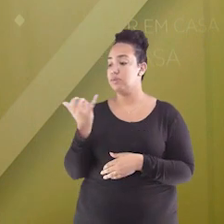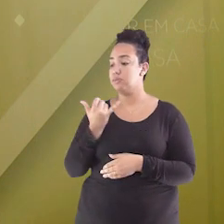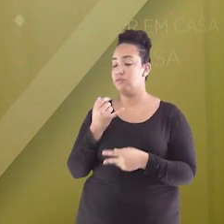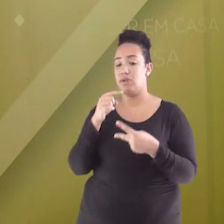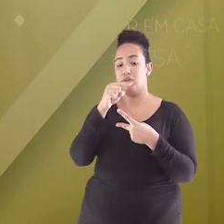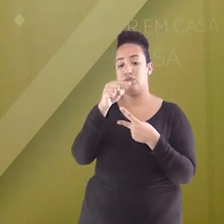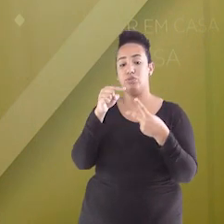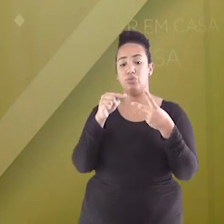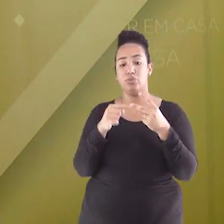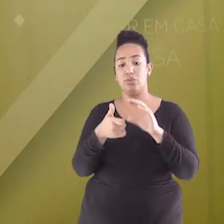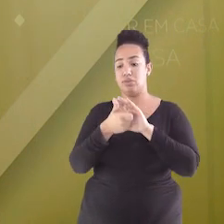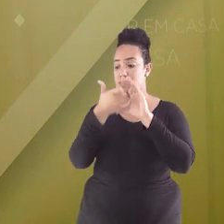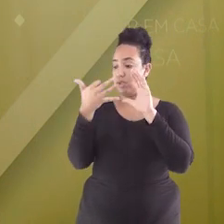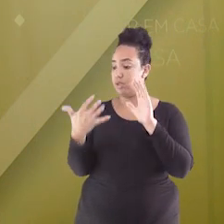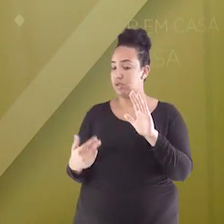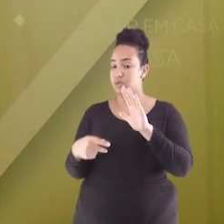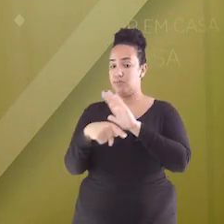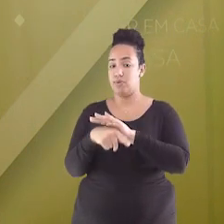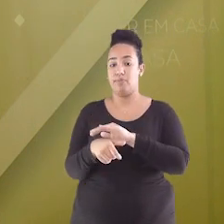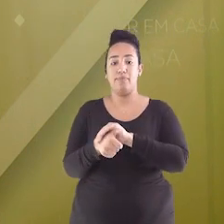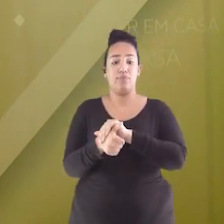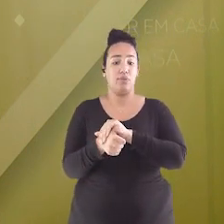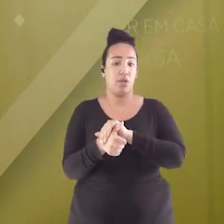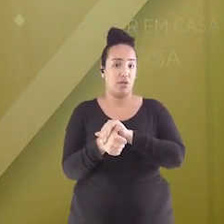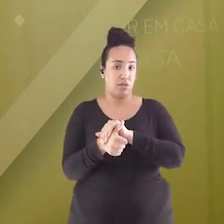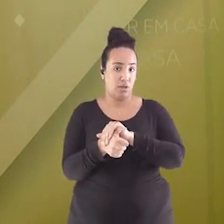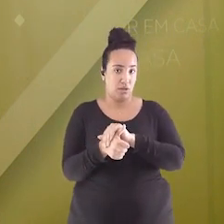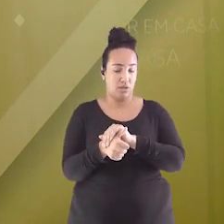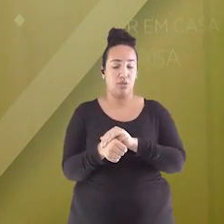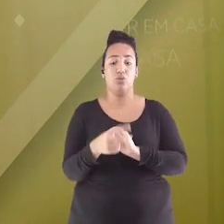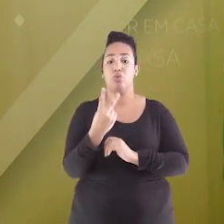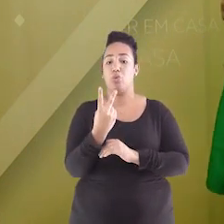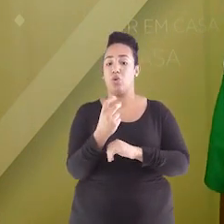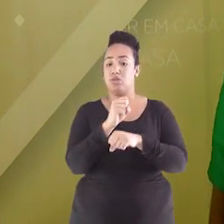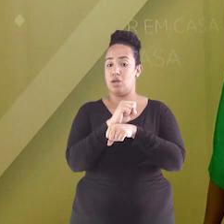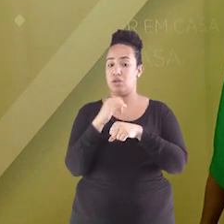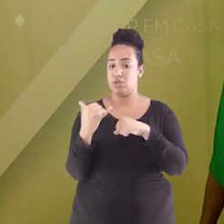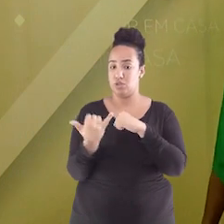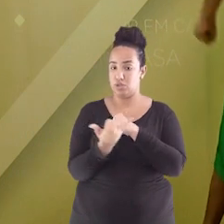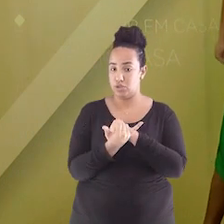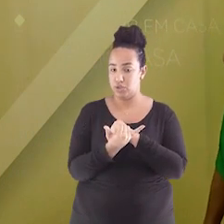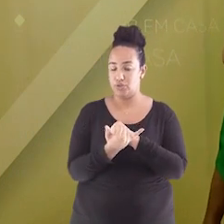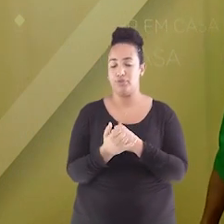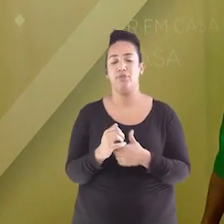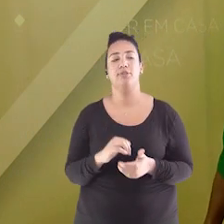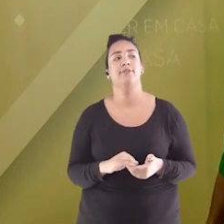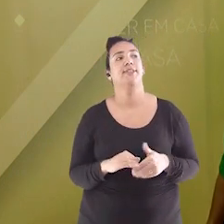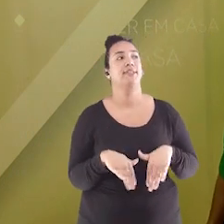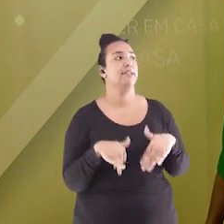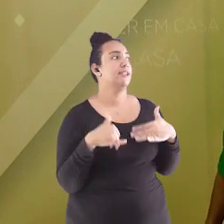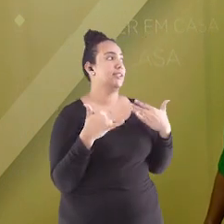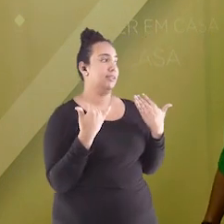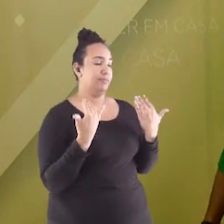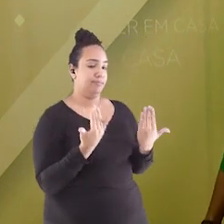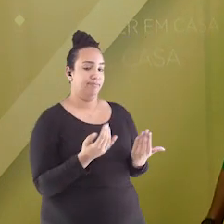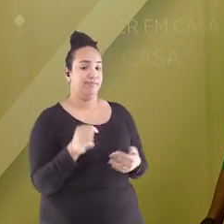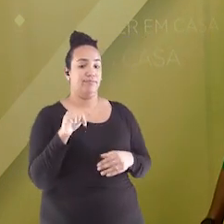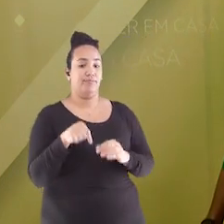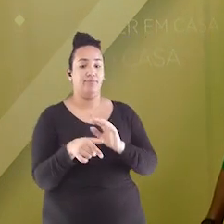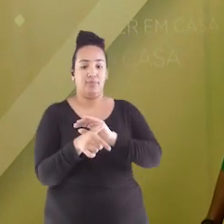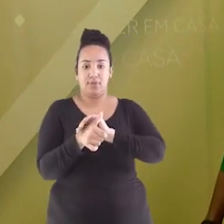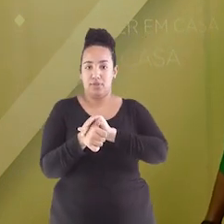duas características da tartaruga. Isso é, dois adjetivos. Fala aí pra mim. Bom, ela é